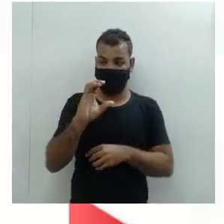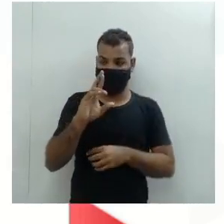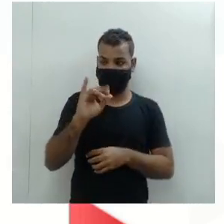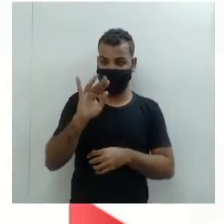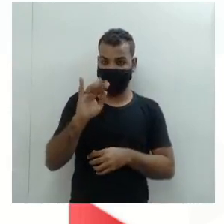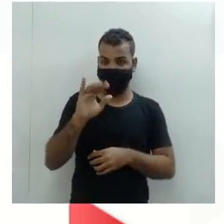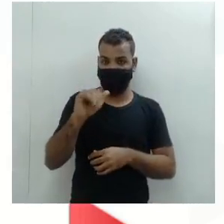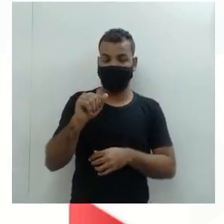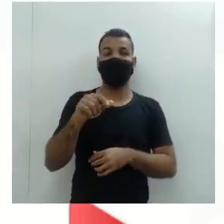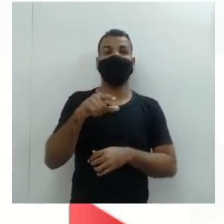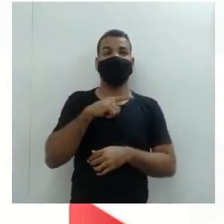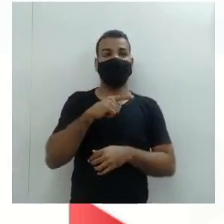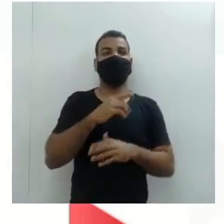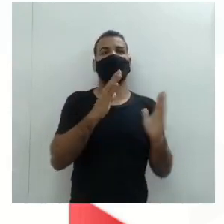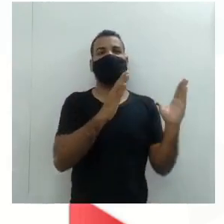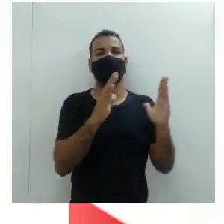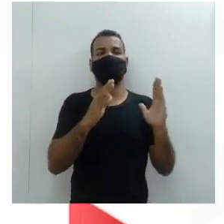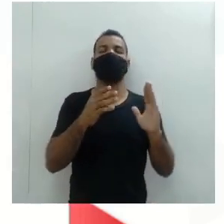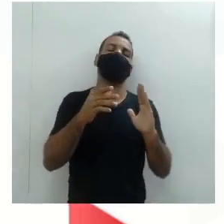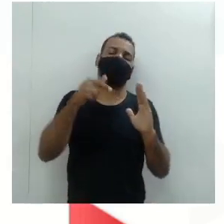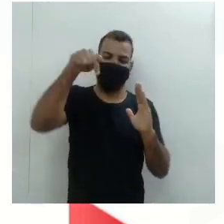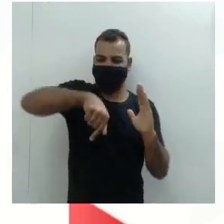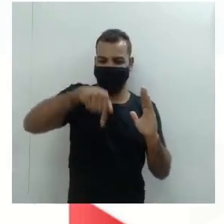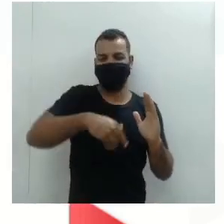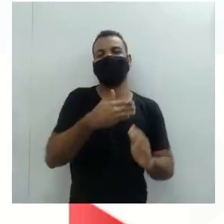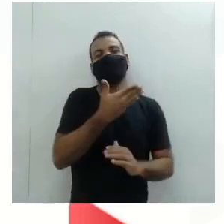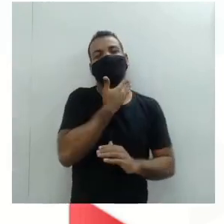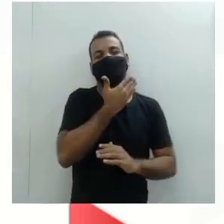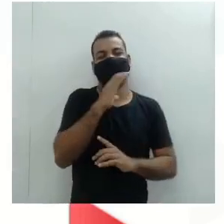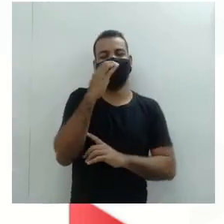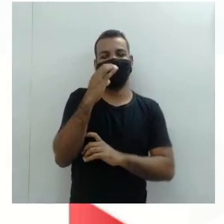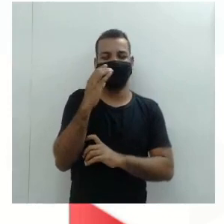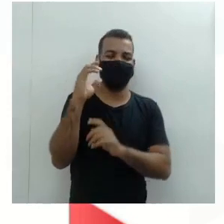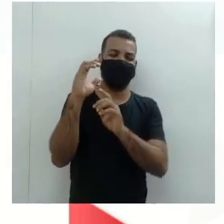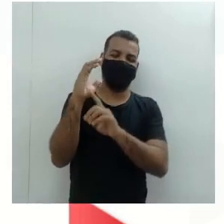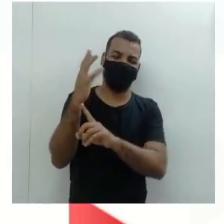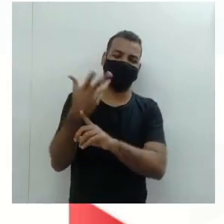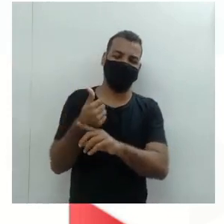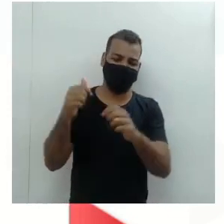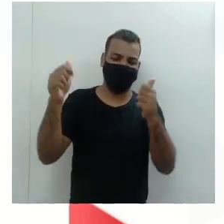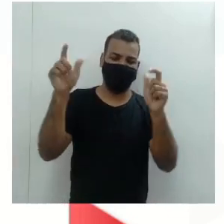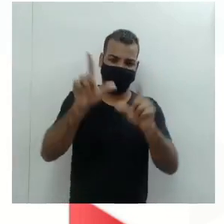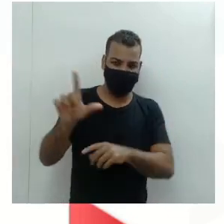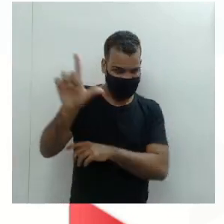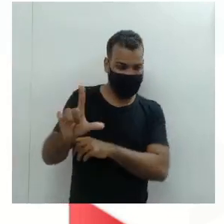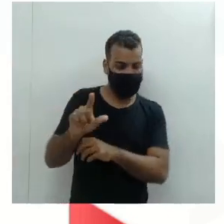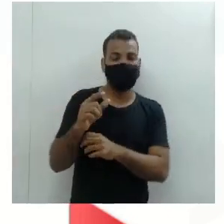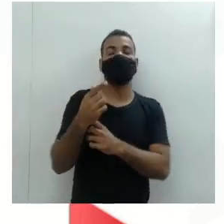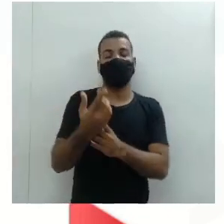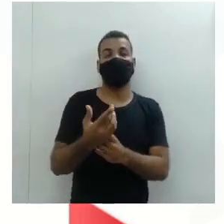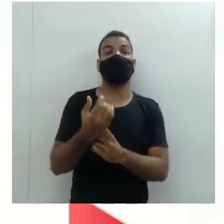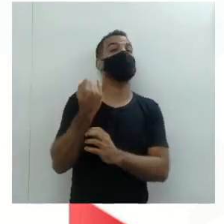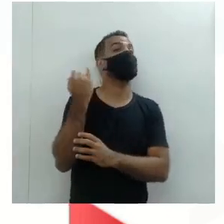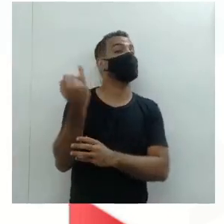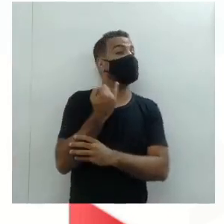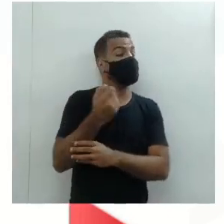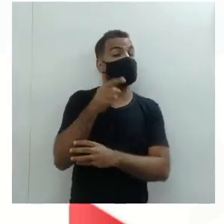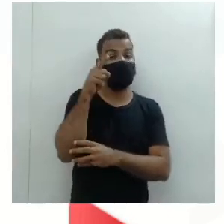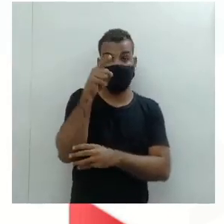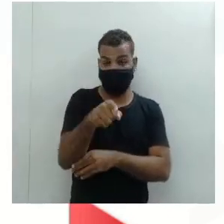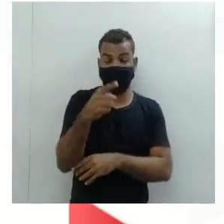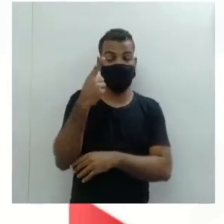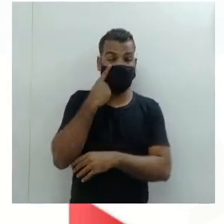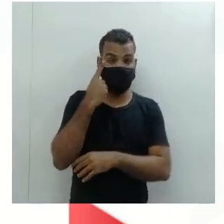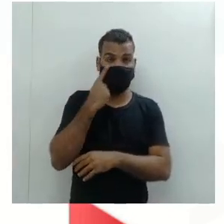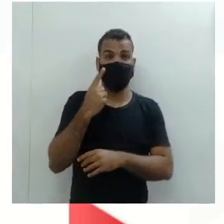também desta série, né, do papo artístico, literário, científico também, é claro, é importante salientar que nós buscamos, de